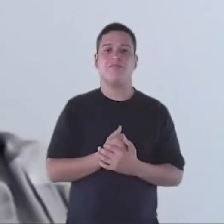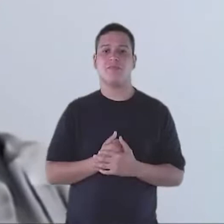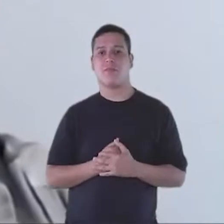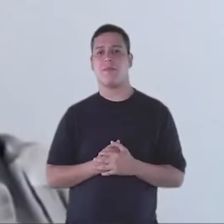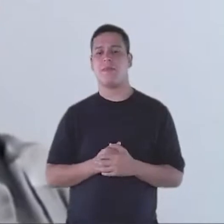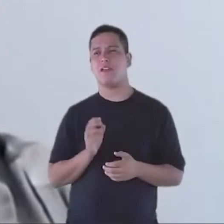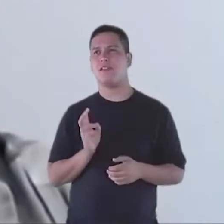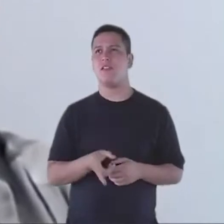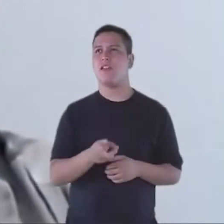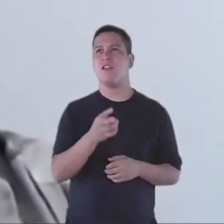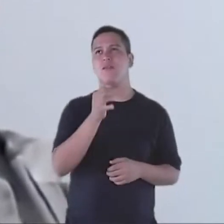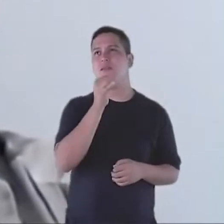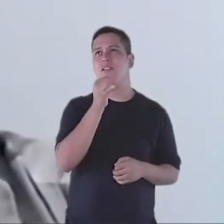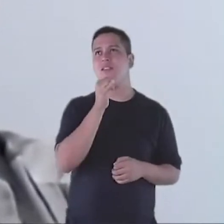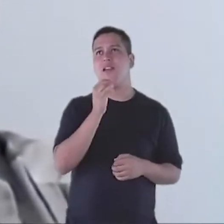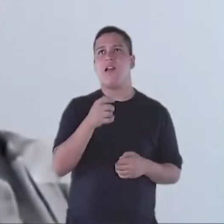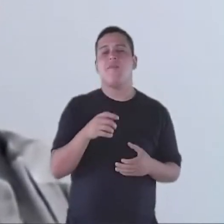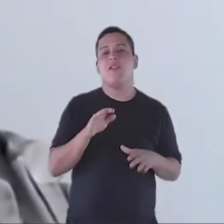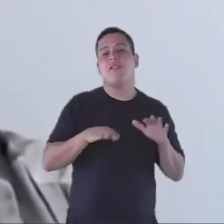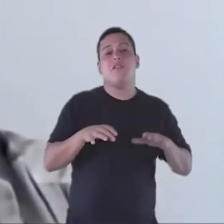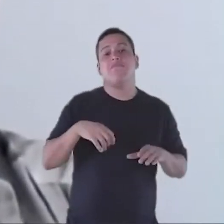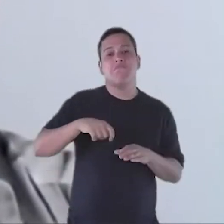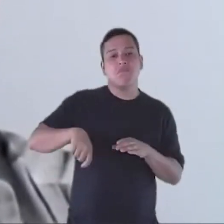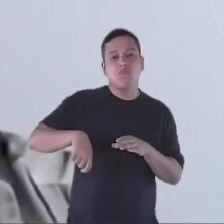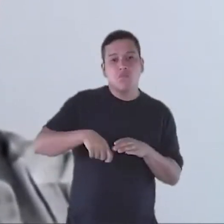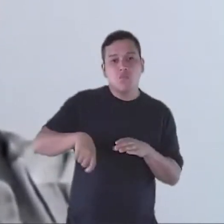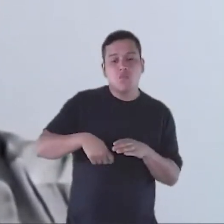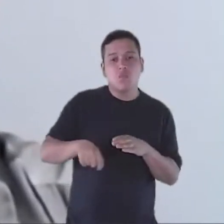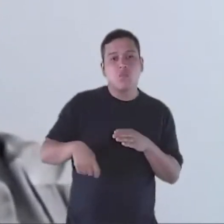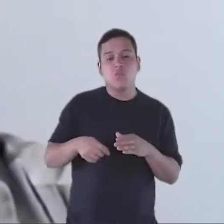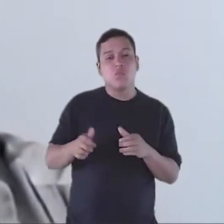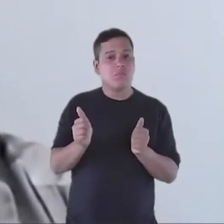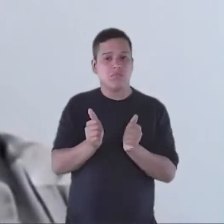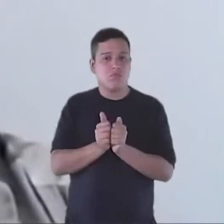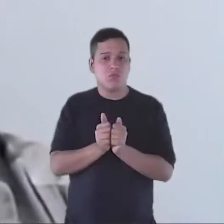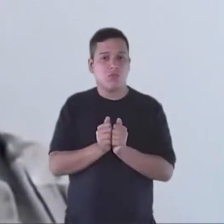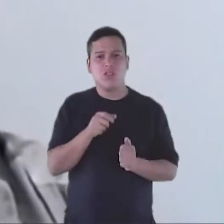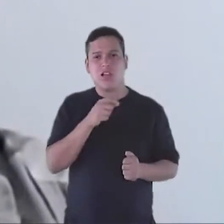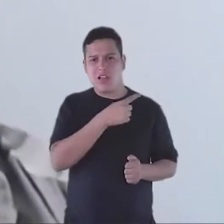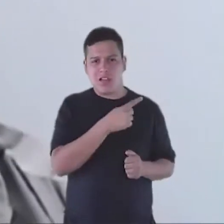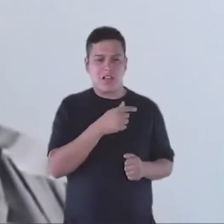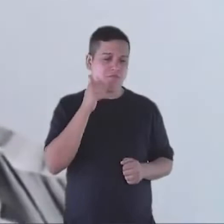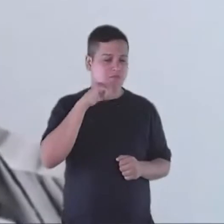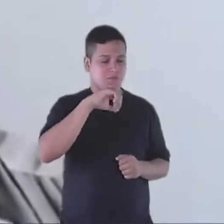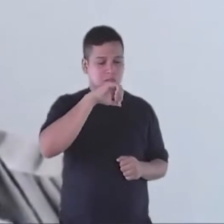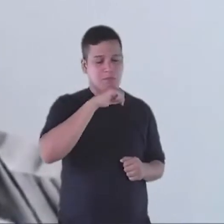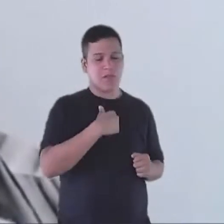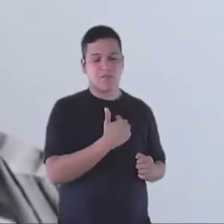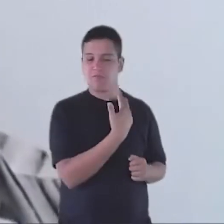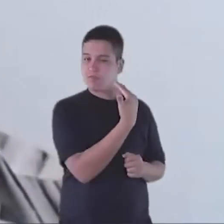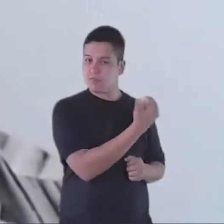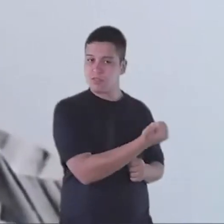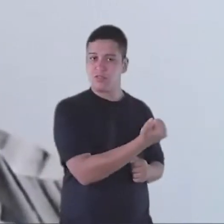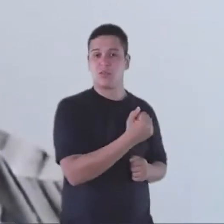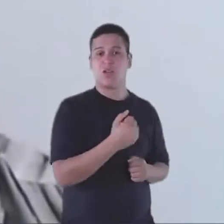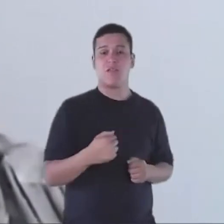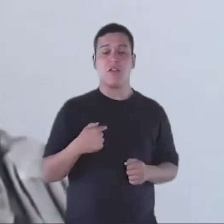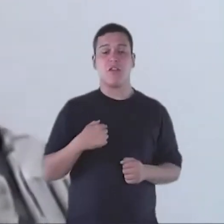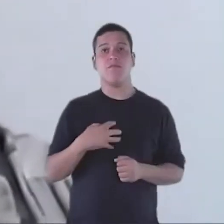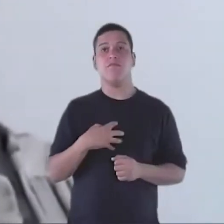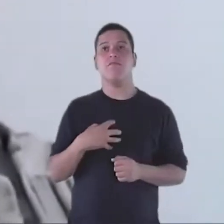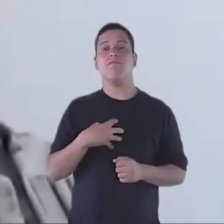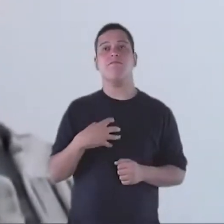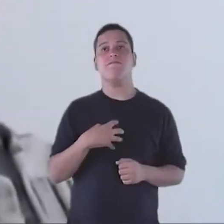fazia feijão, ela me convidava para ajudá-la na cozinha, eu me sentia eleito entre